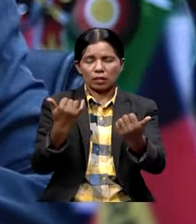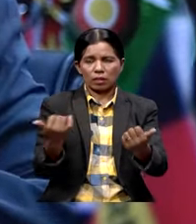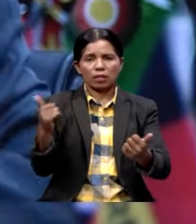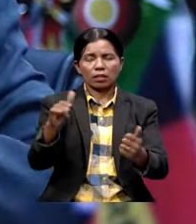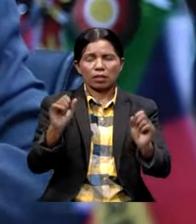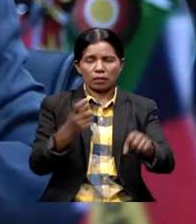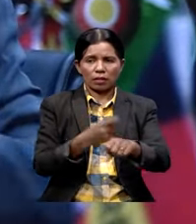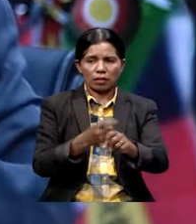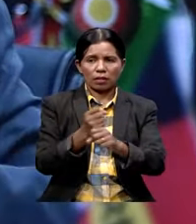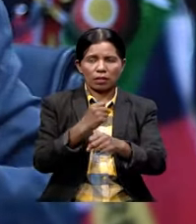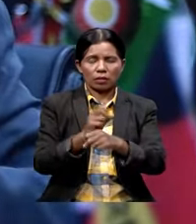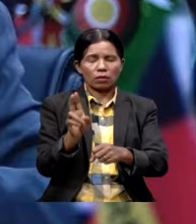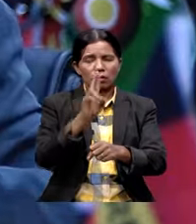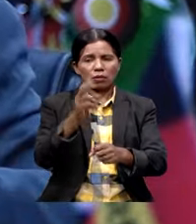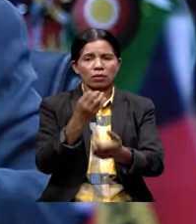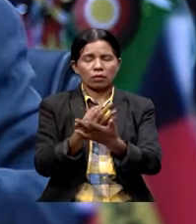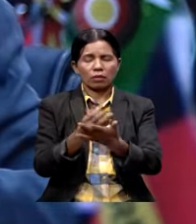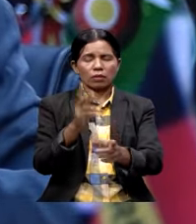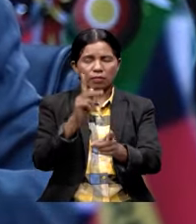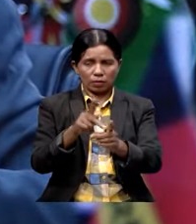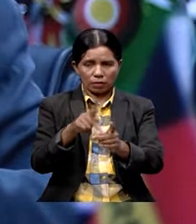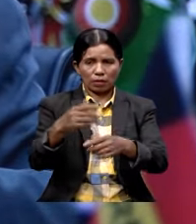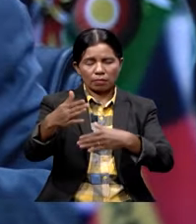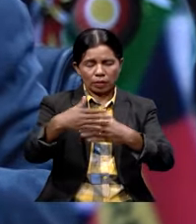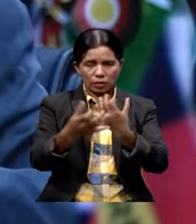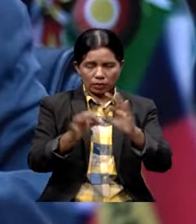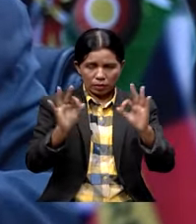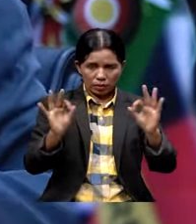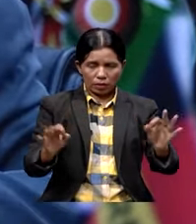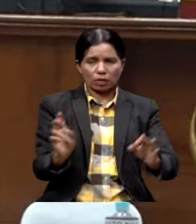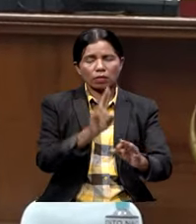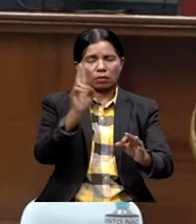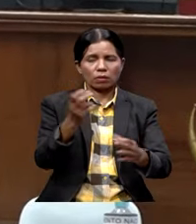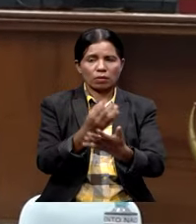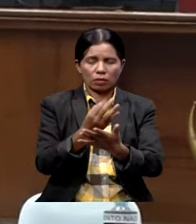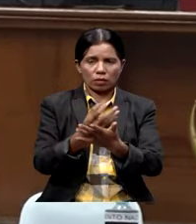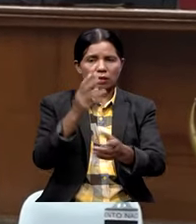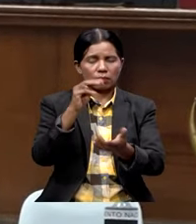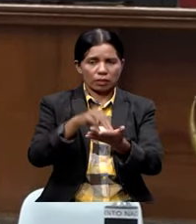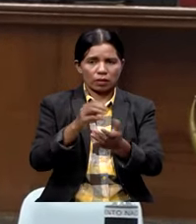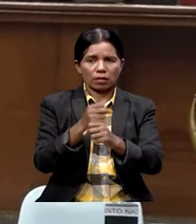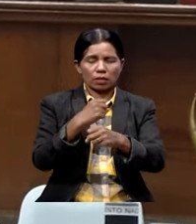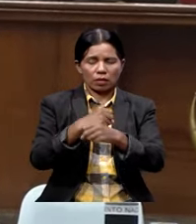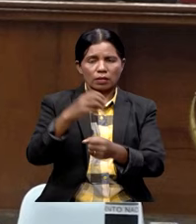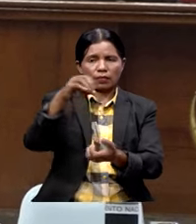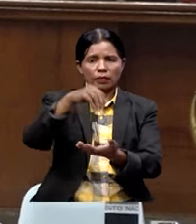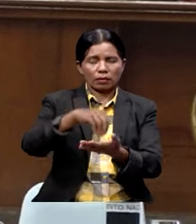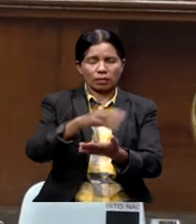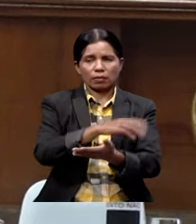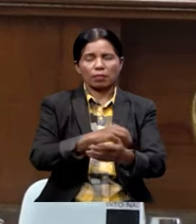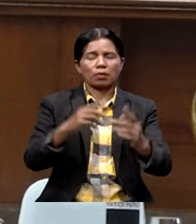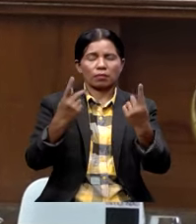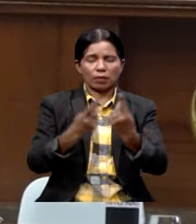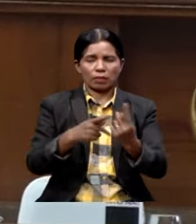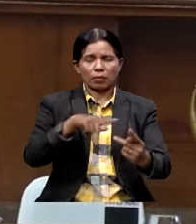a torralo poupança ba fundo petrolífero, ne bebê se cremata no usa Ossan Minerai ne, o de halo investimento setor produtivo